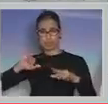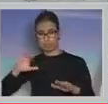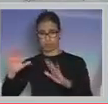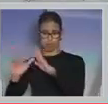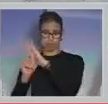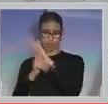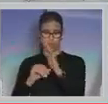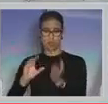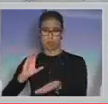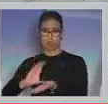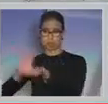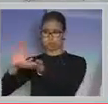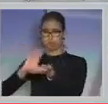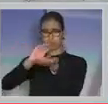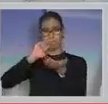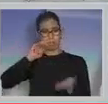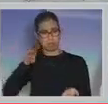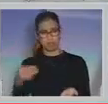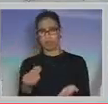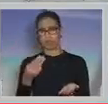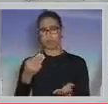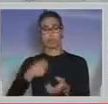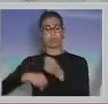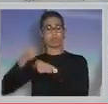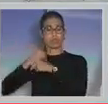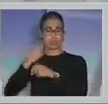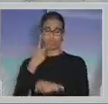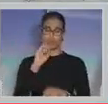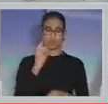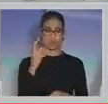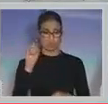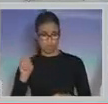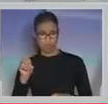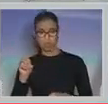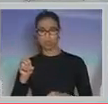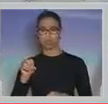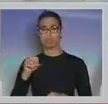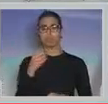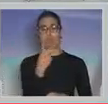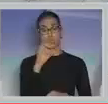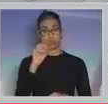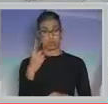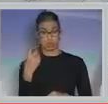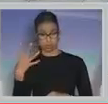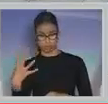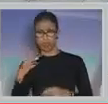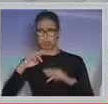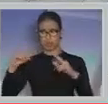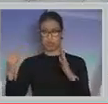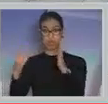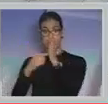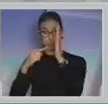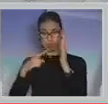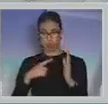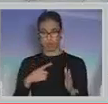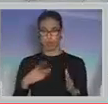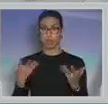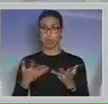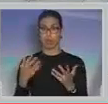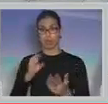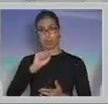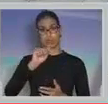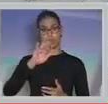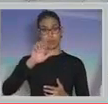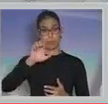bilhões de reais em 2010 e 2014 denúncias estão todas lá apareceu uma outra agora da